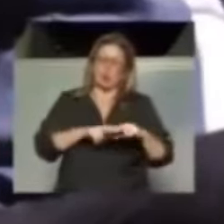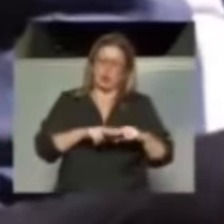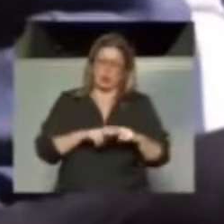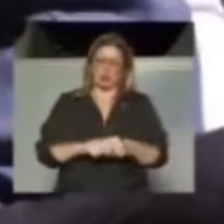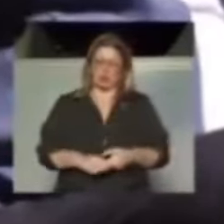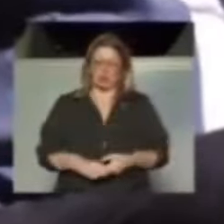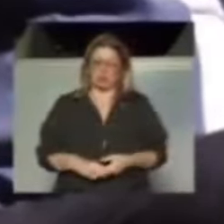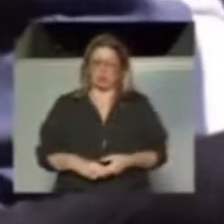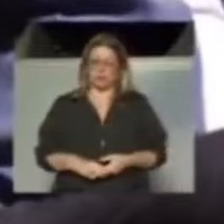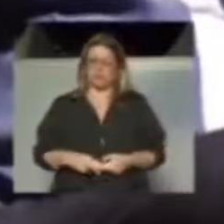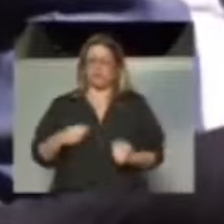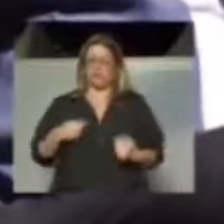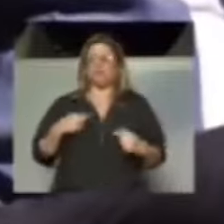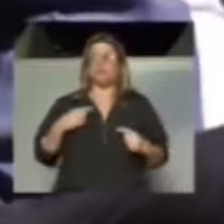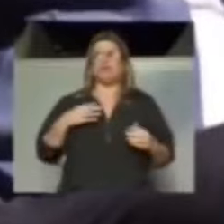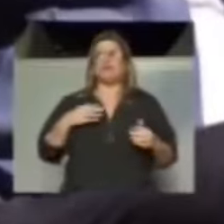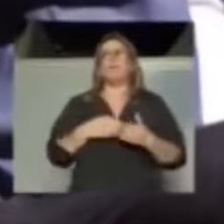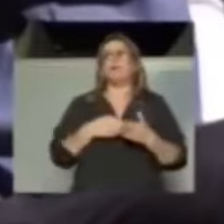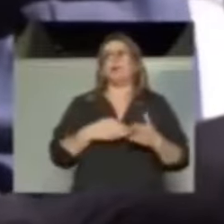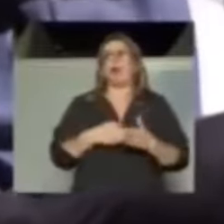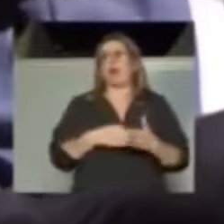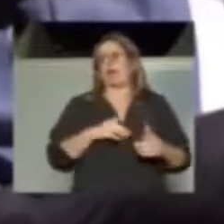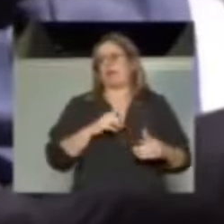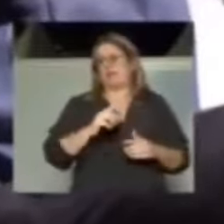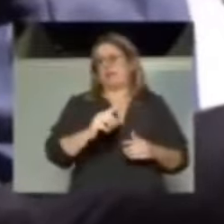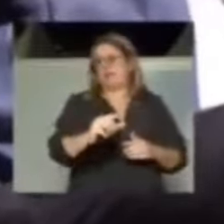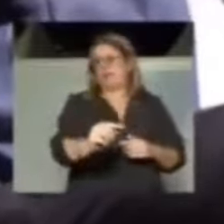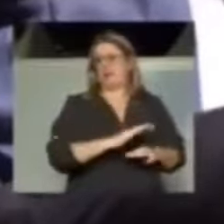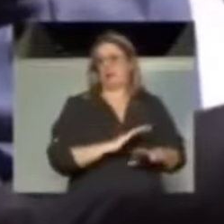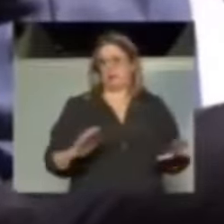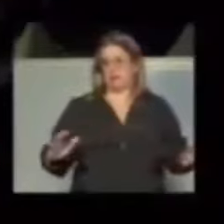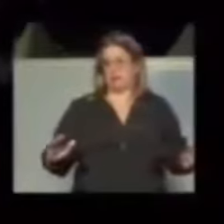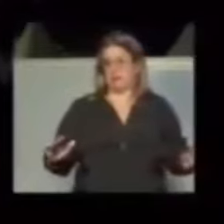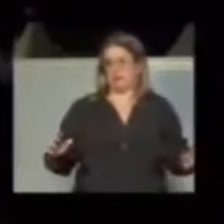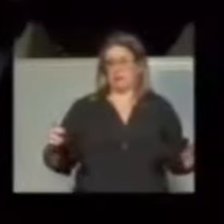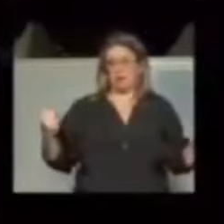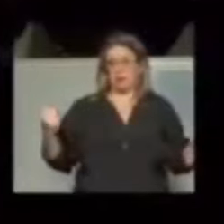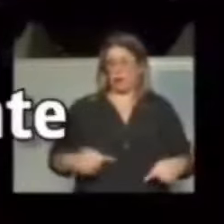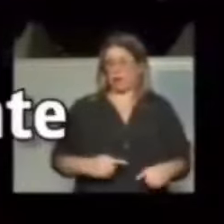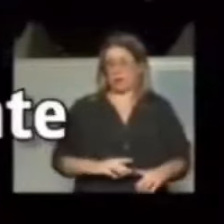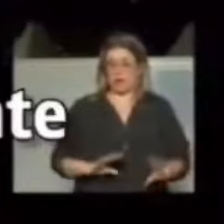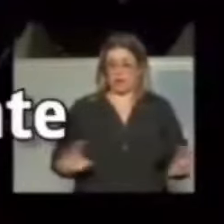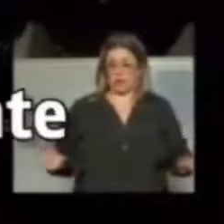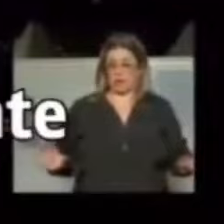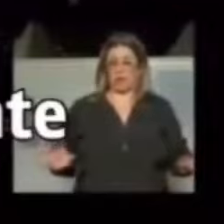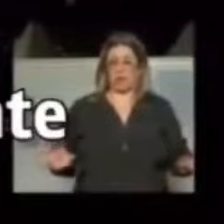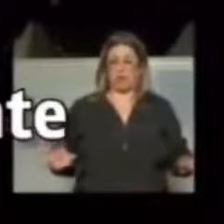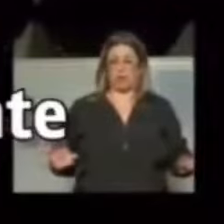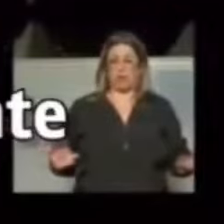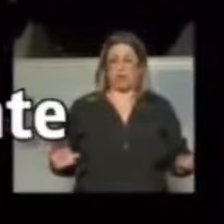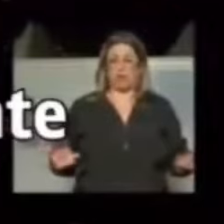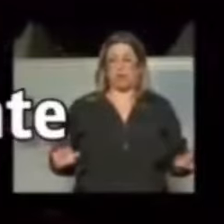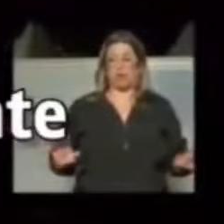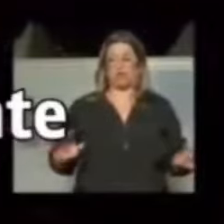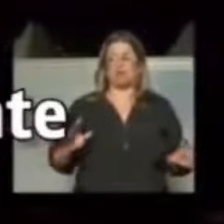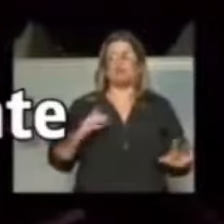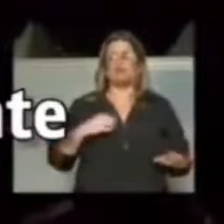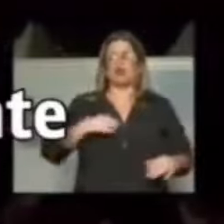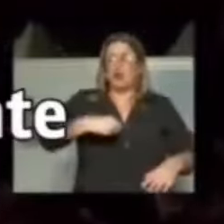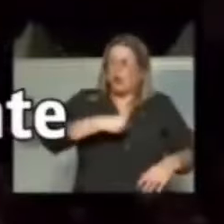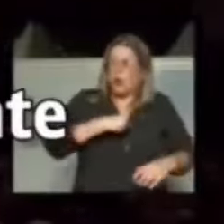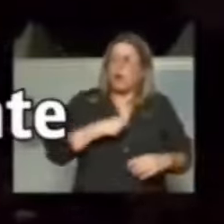mu al final al final del paro absolutamente